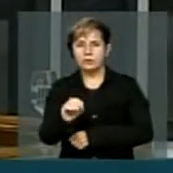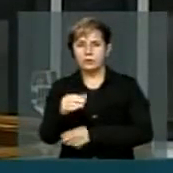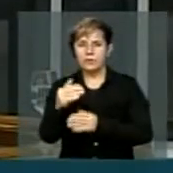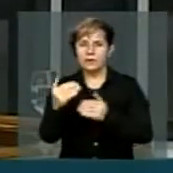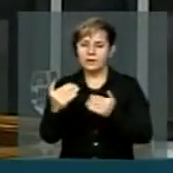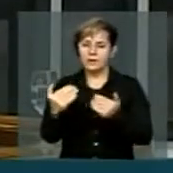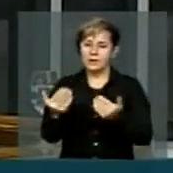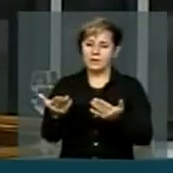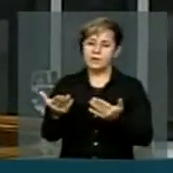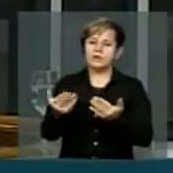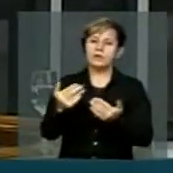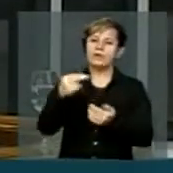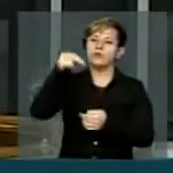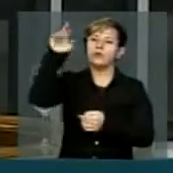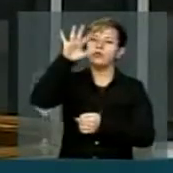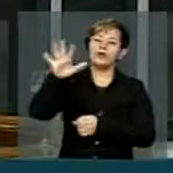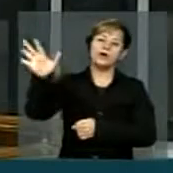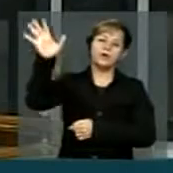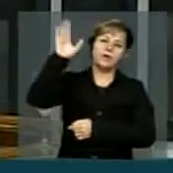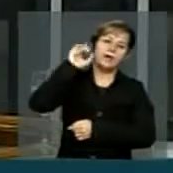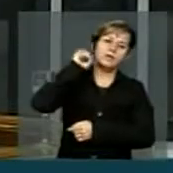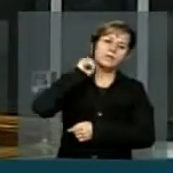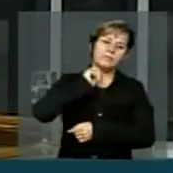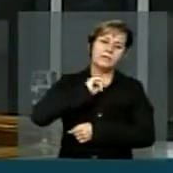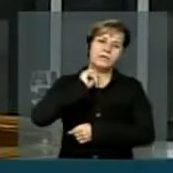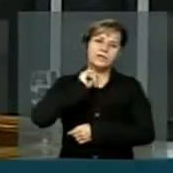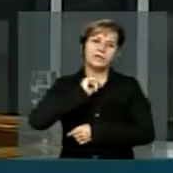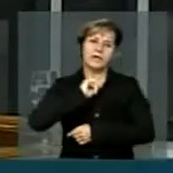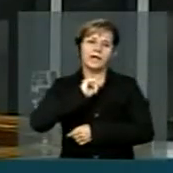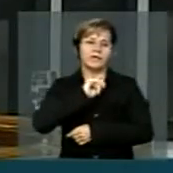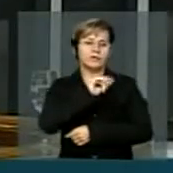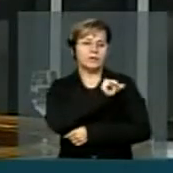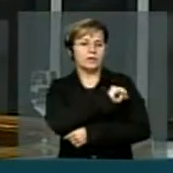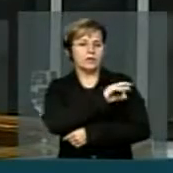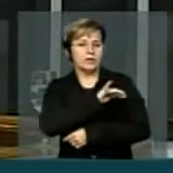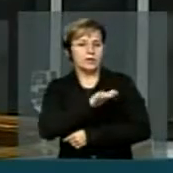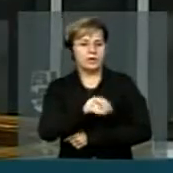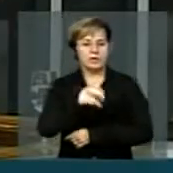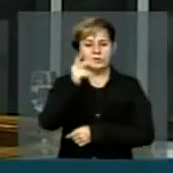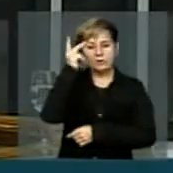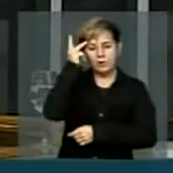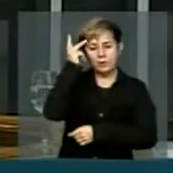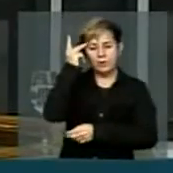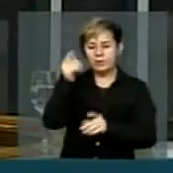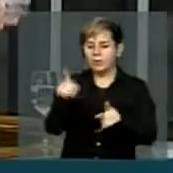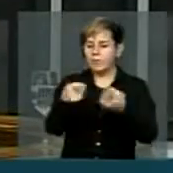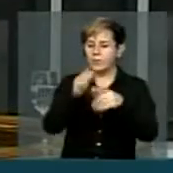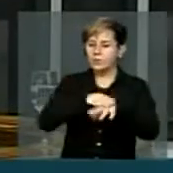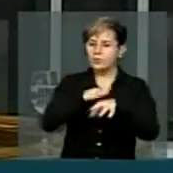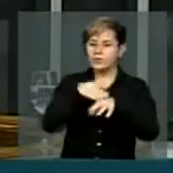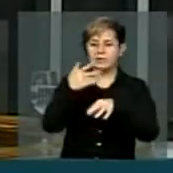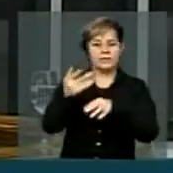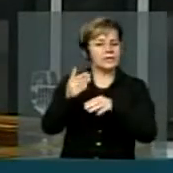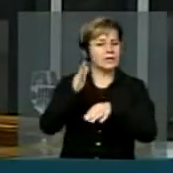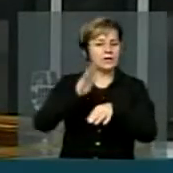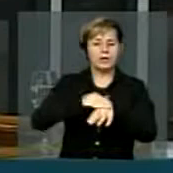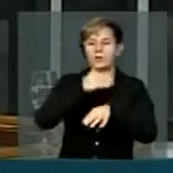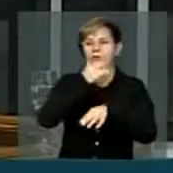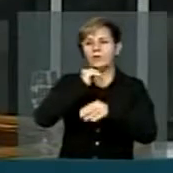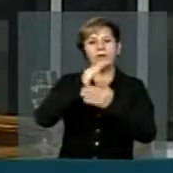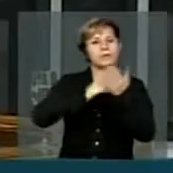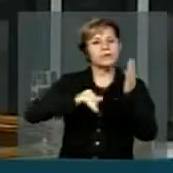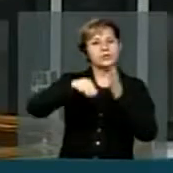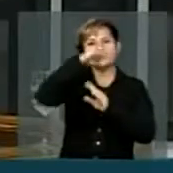homem nacional, homem da cultura desse país. Portanto, sua música, o seu lamento, o